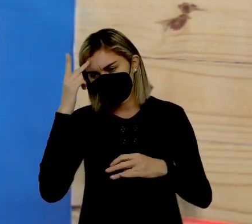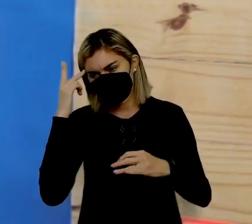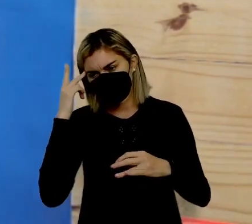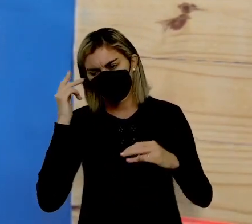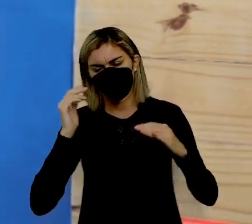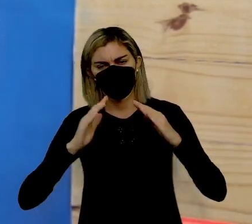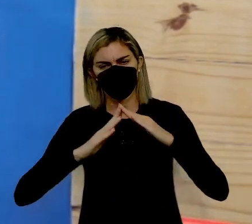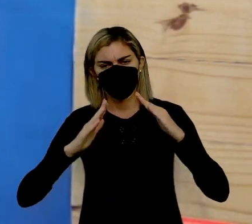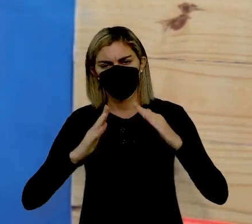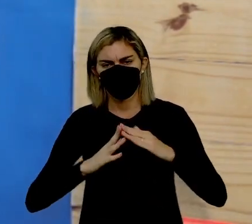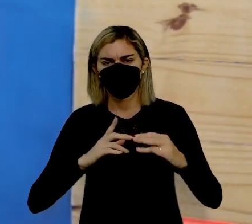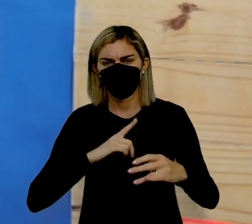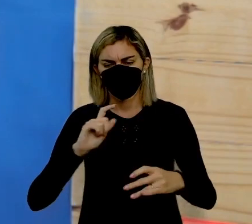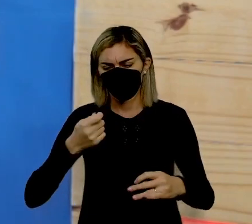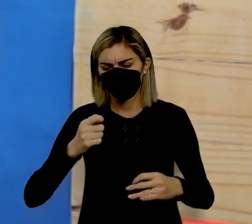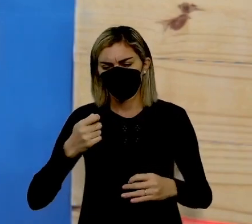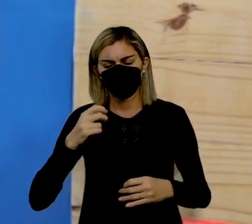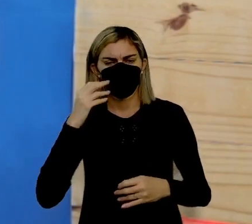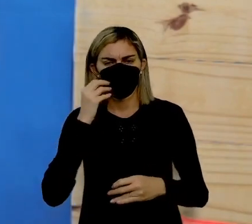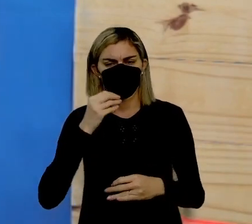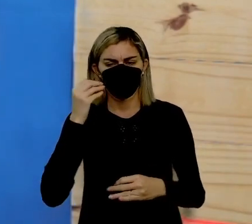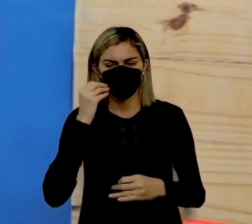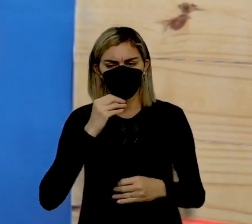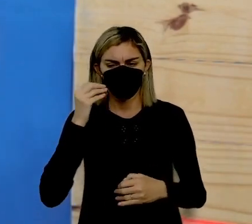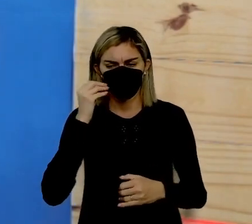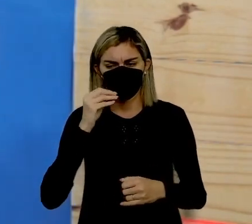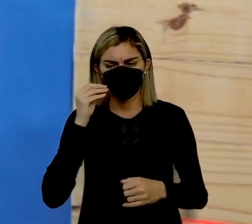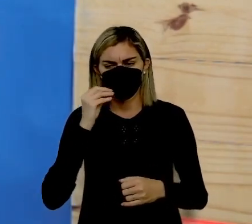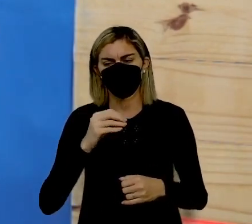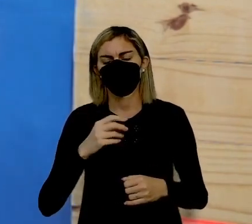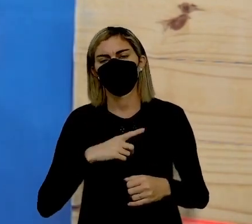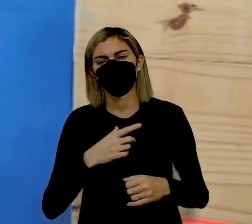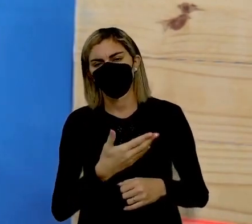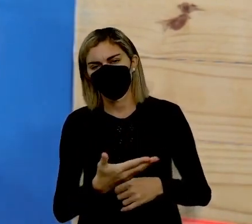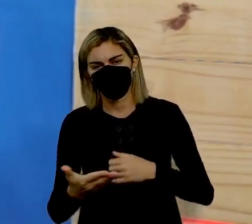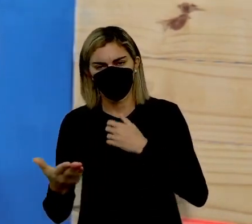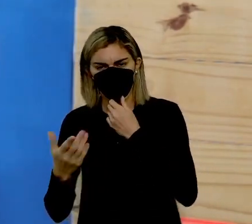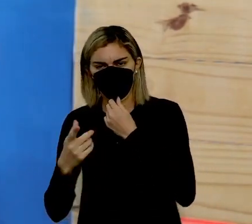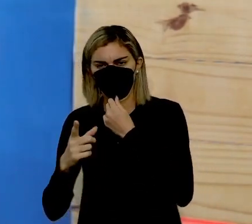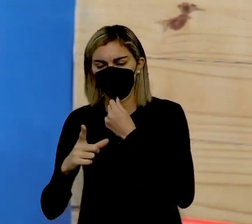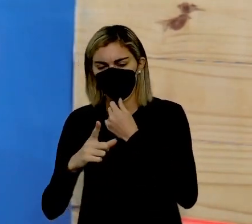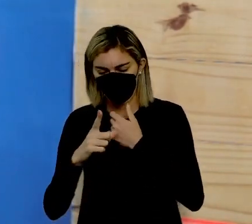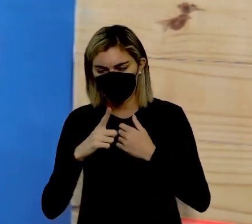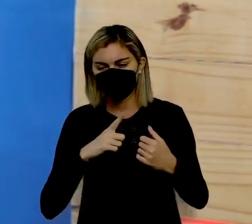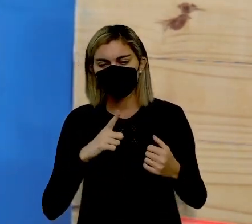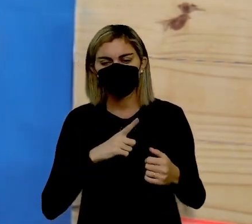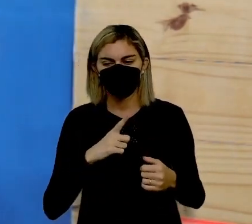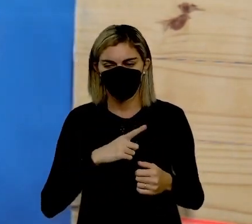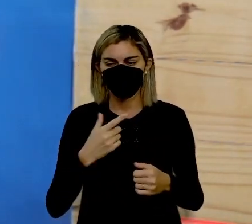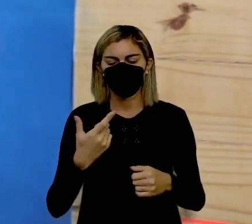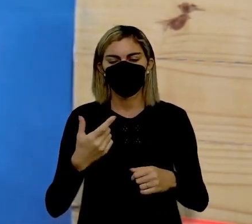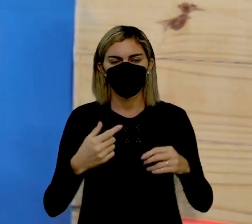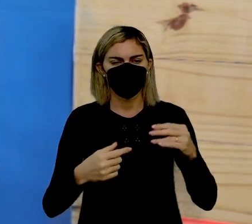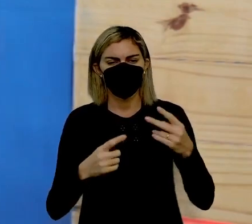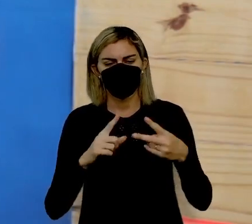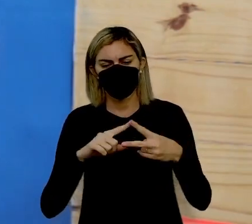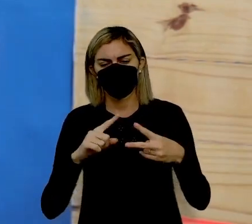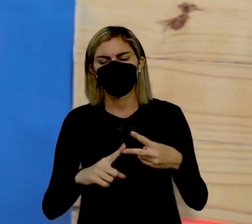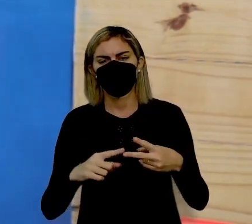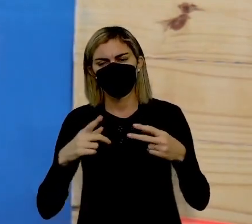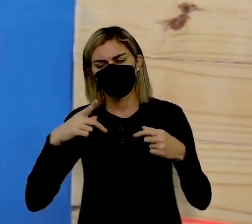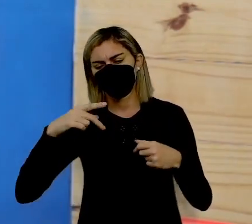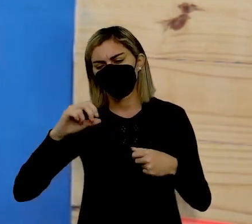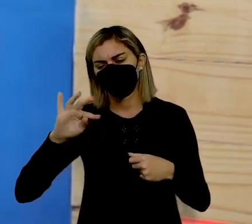casa, tem uma chave teste. A chave teste está verificando se tem ou não tem tensão, porque se tiver diferença